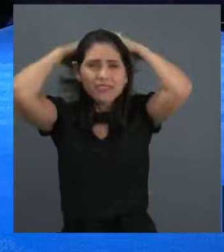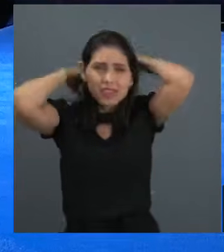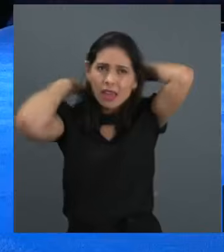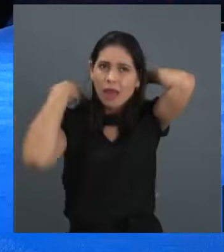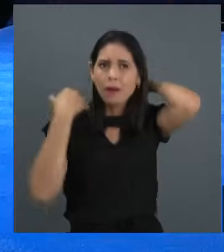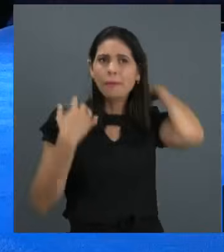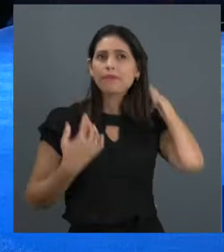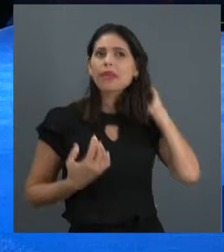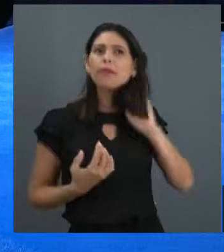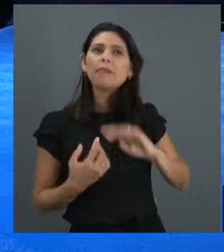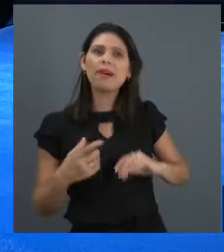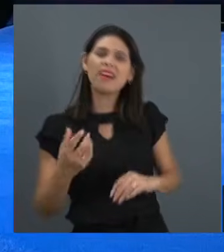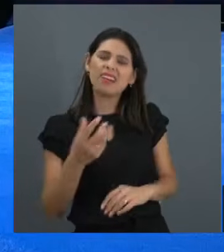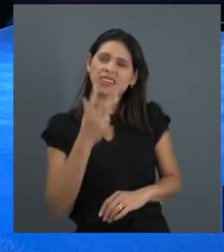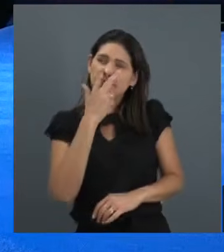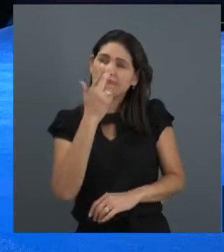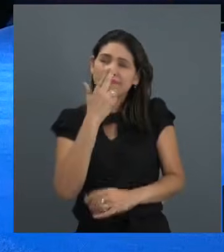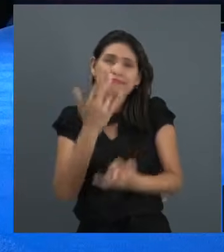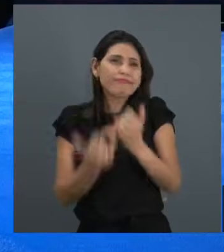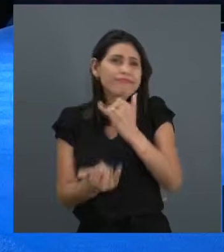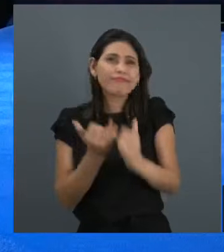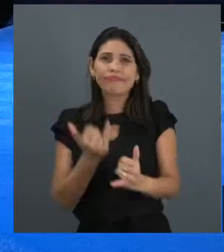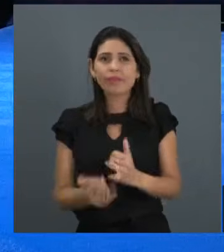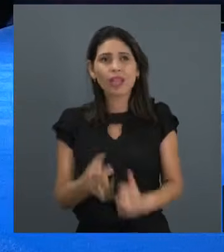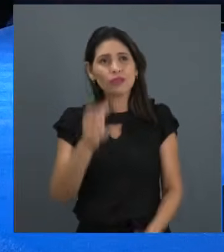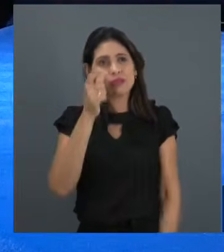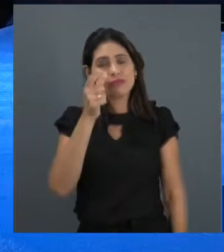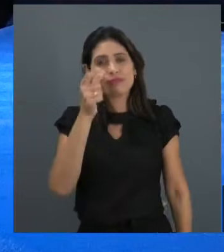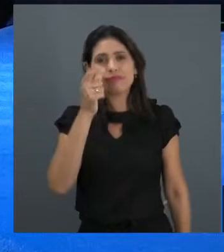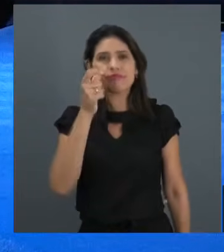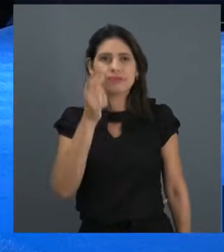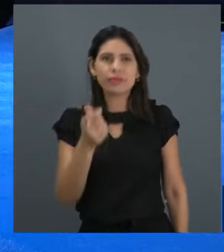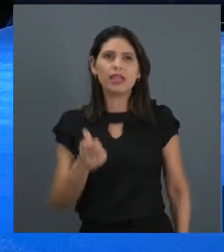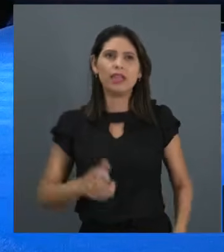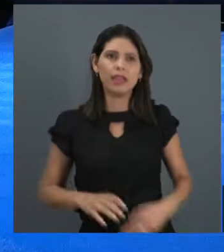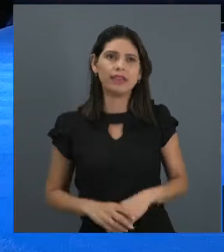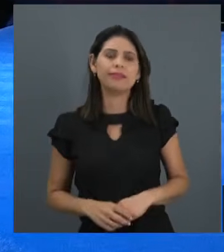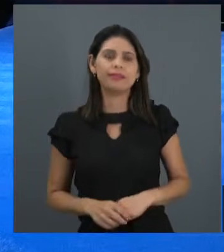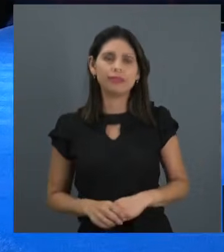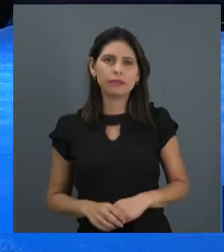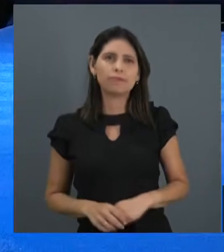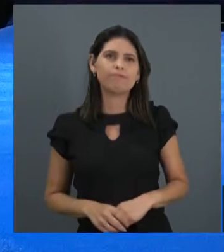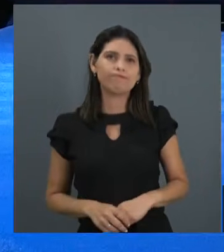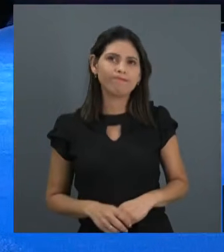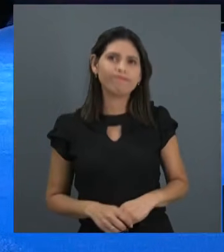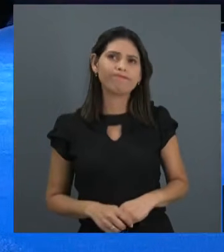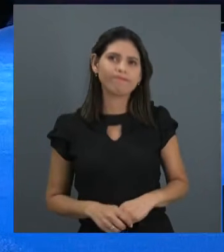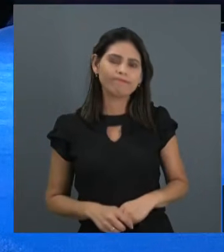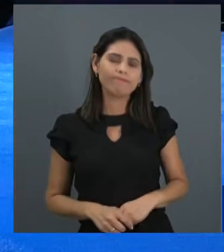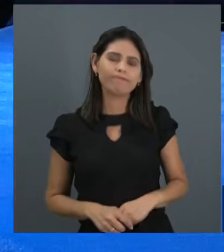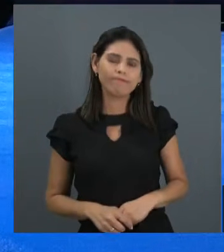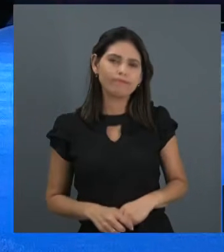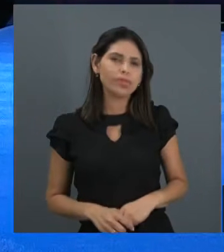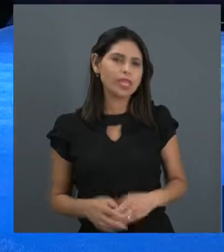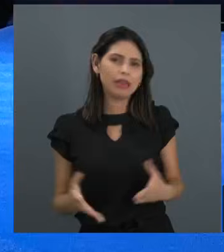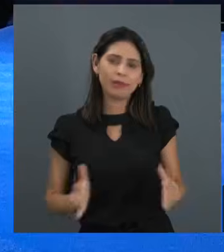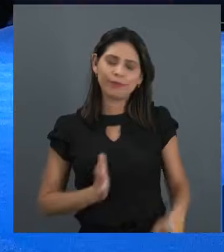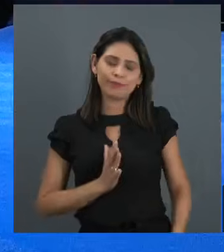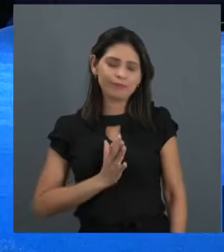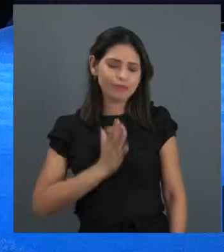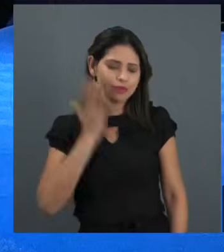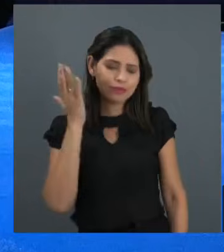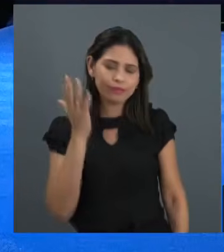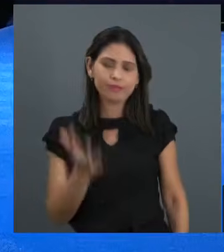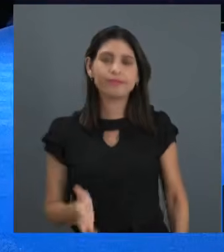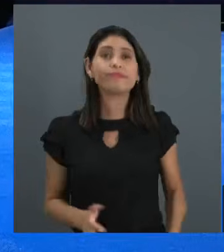parece não interessar a grande mídia brasileira, que se cala vergonhosamente.